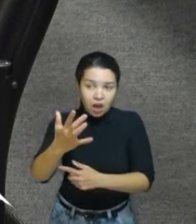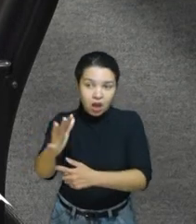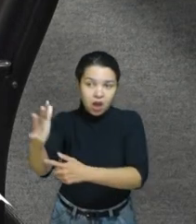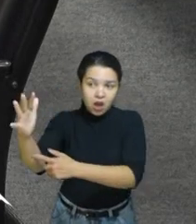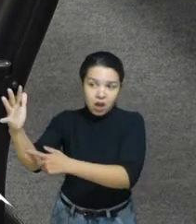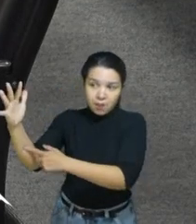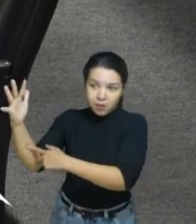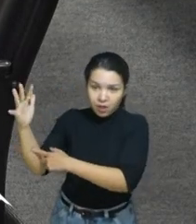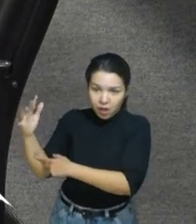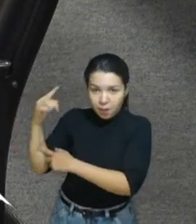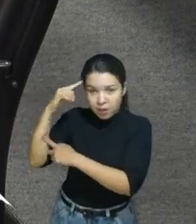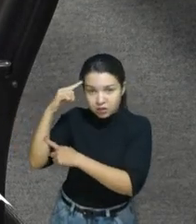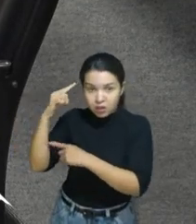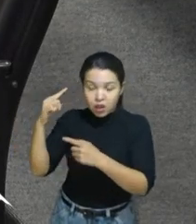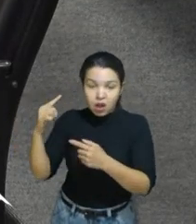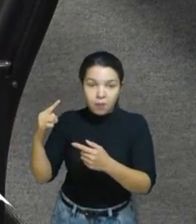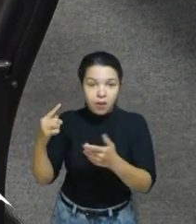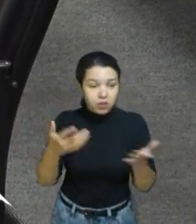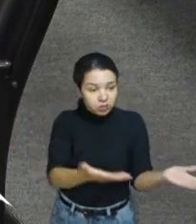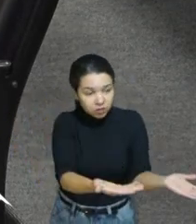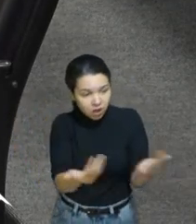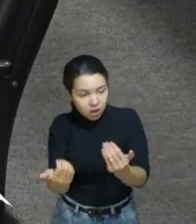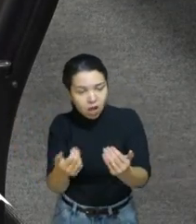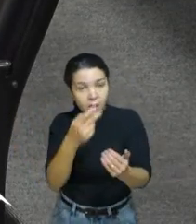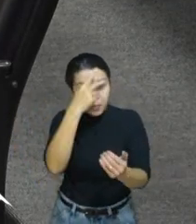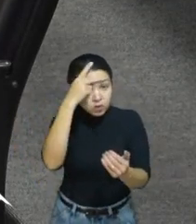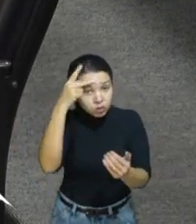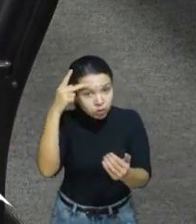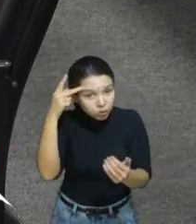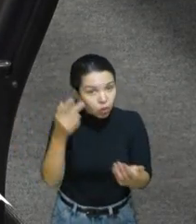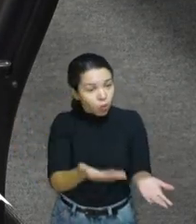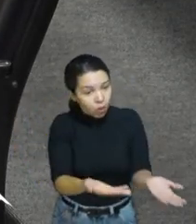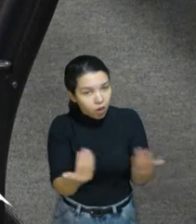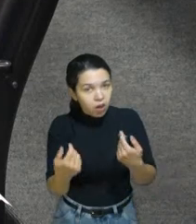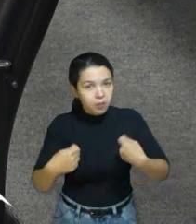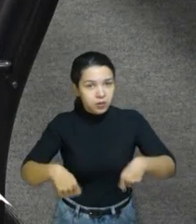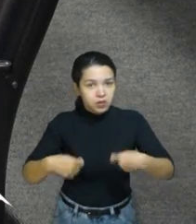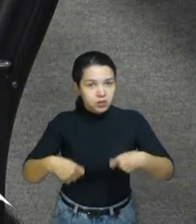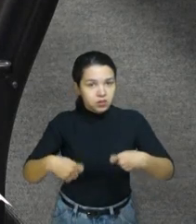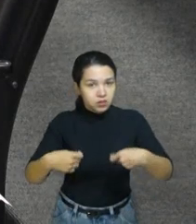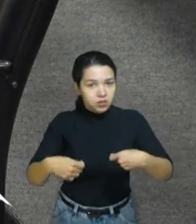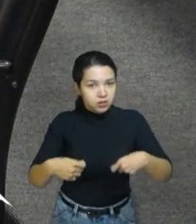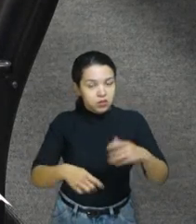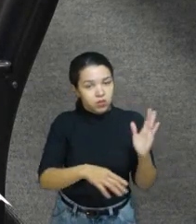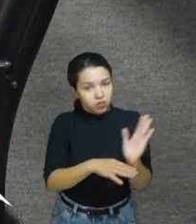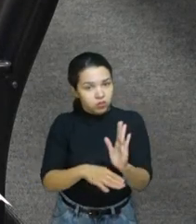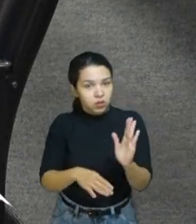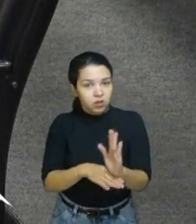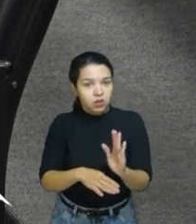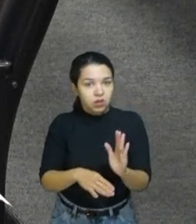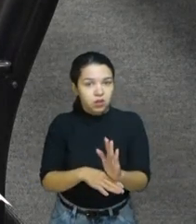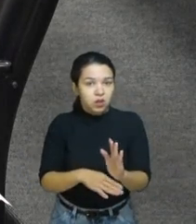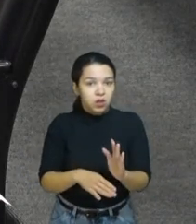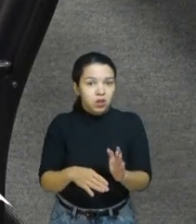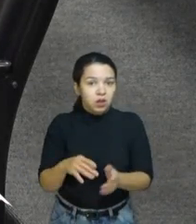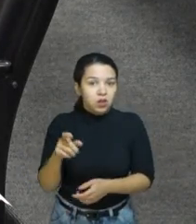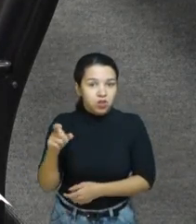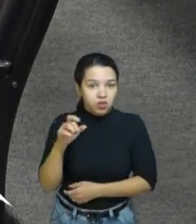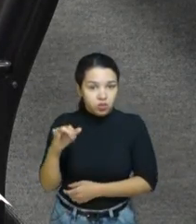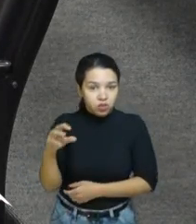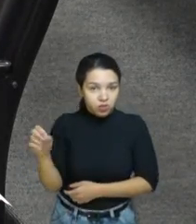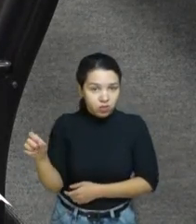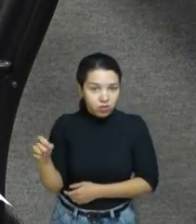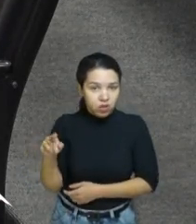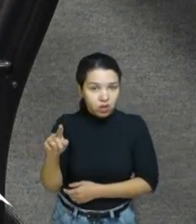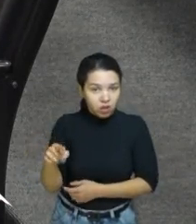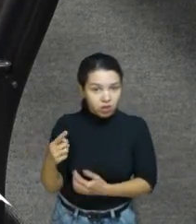envolver as pessoas, sem envolver trabalhadores e trabalhadoras, porque, de fato, como diria Chico Mendes, isso